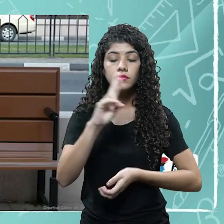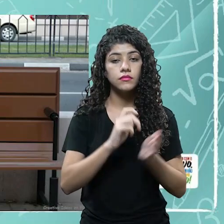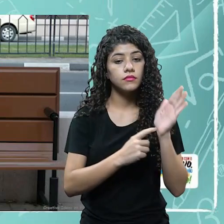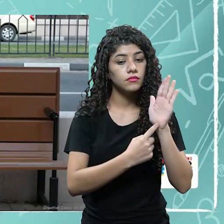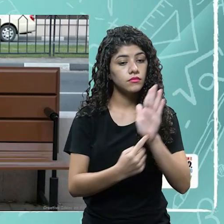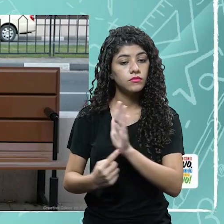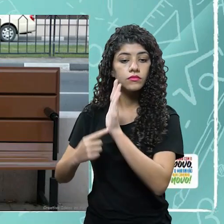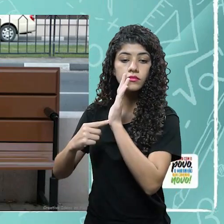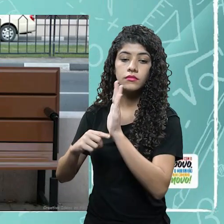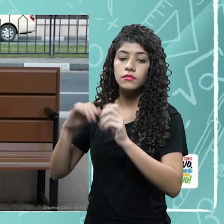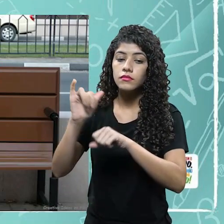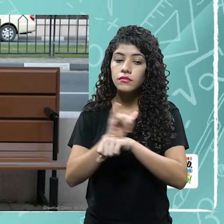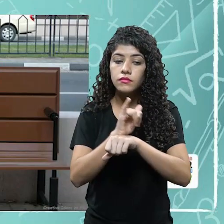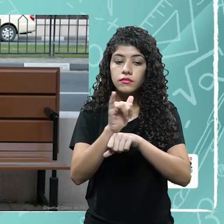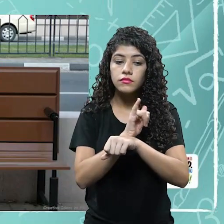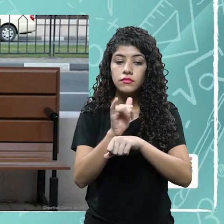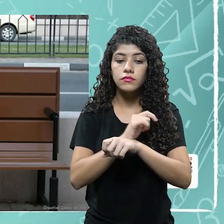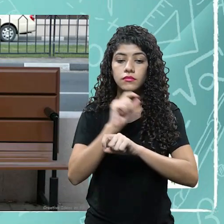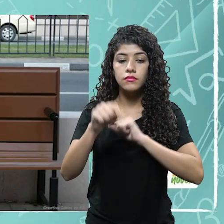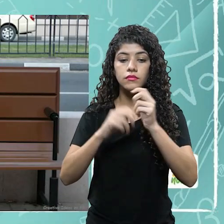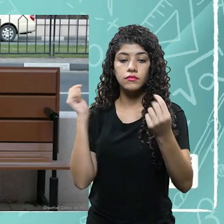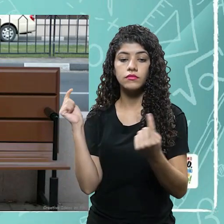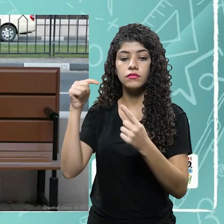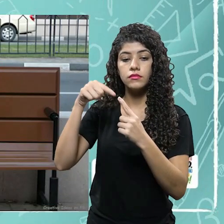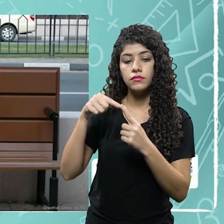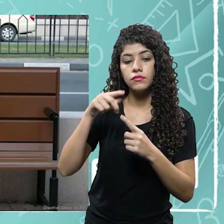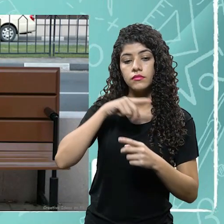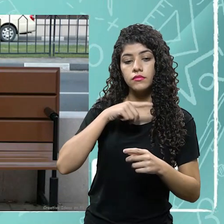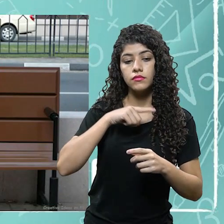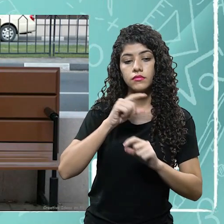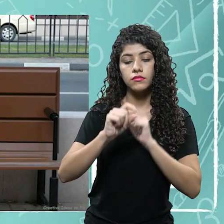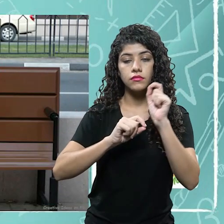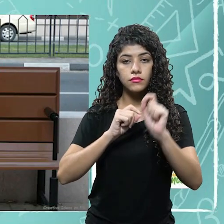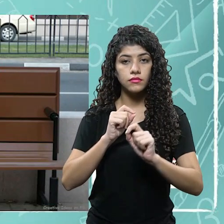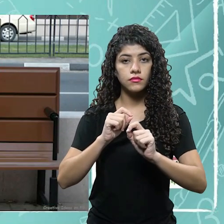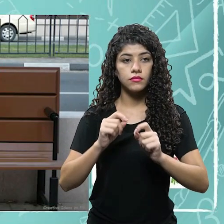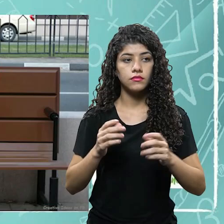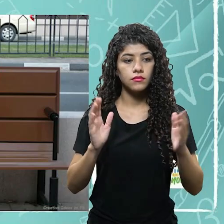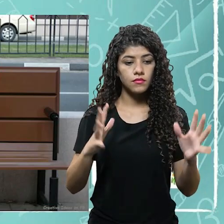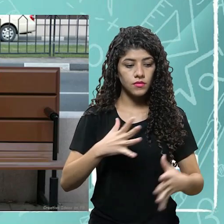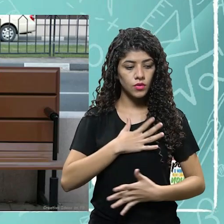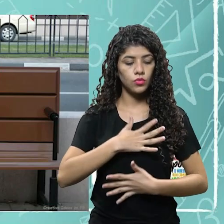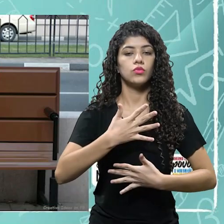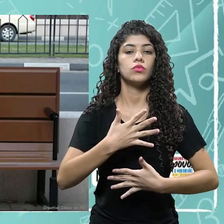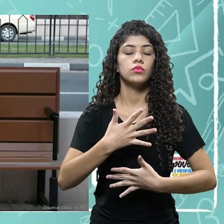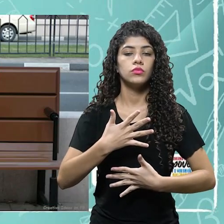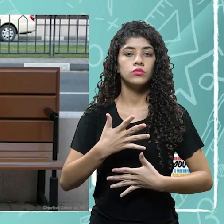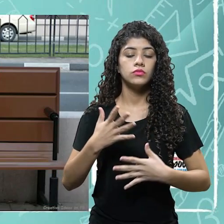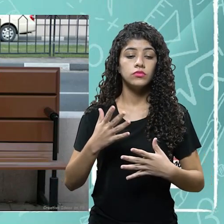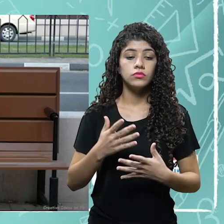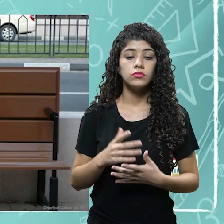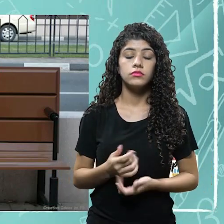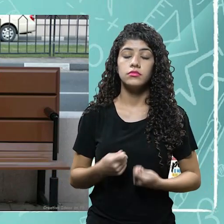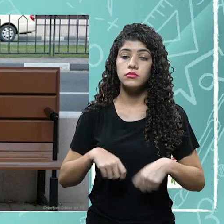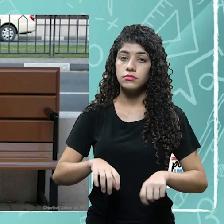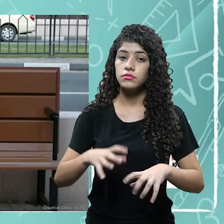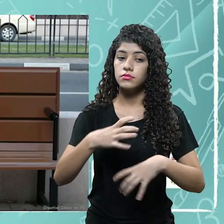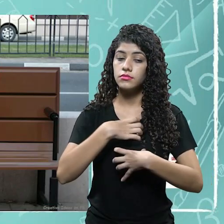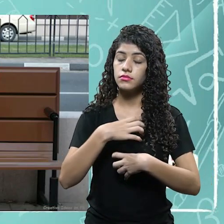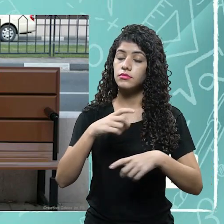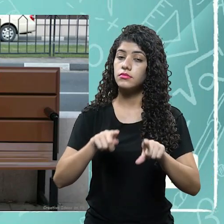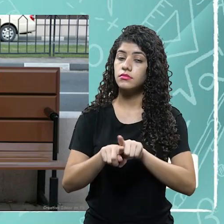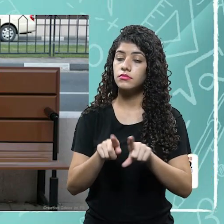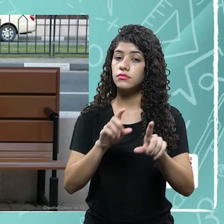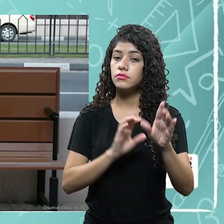Nessa estratégia, o objetivo é provocar uma reação no público-alvo. Portanto, ele deve ser impactante, mas é preciso tomar